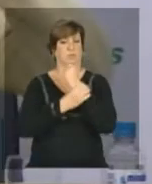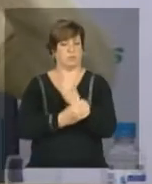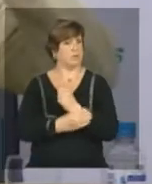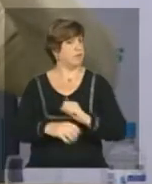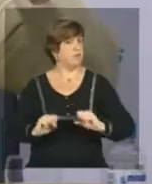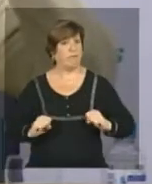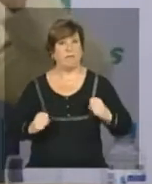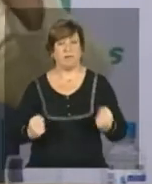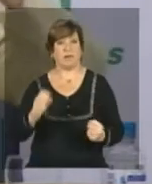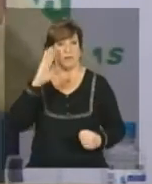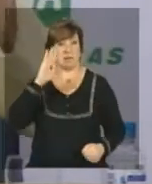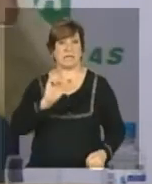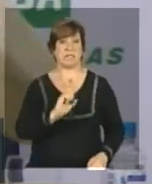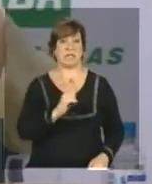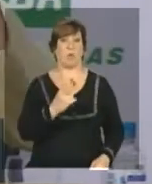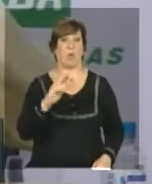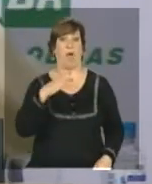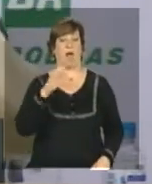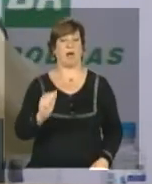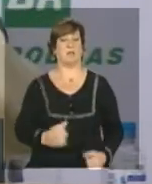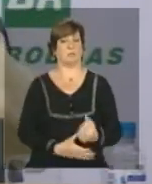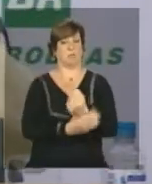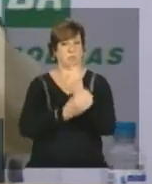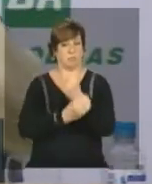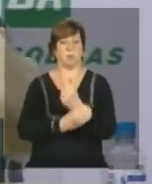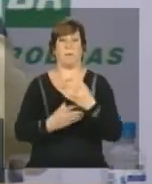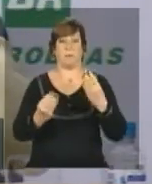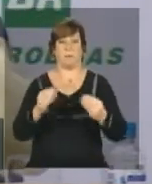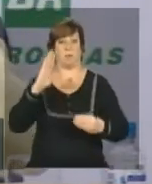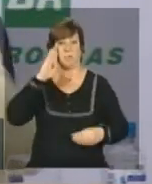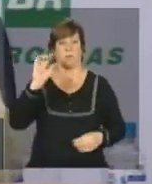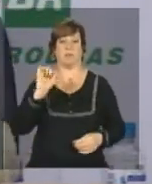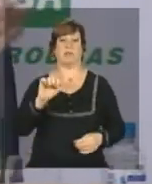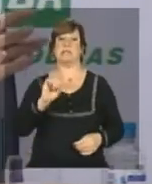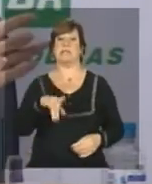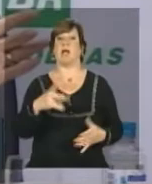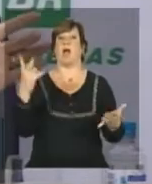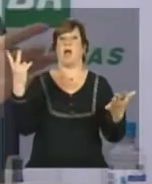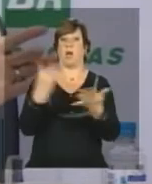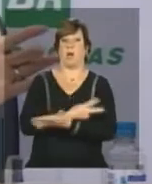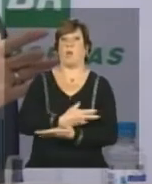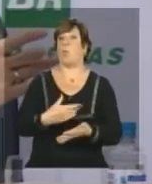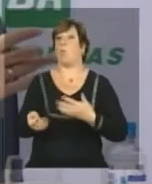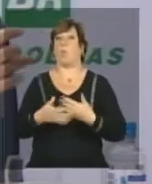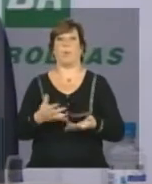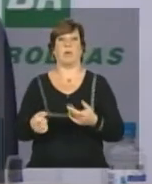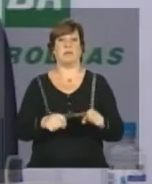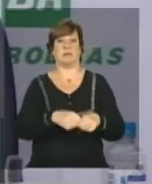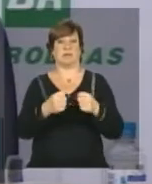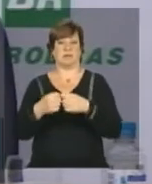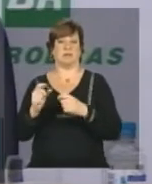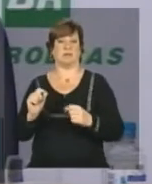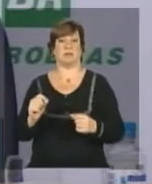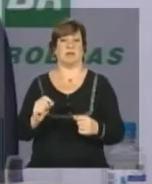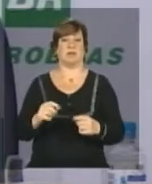Se segurança 1, 2, 3, 4, 5 causar algum prejuízo no